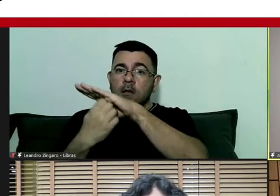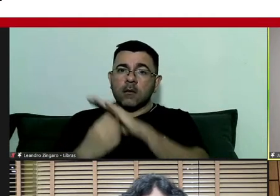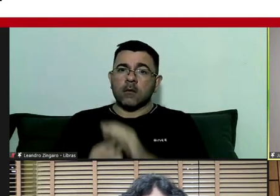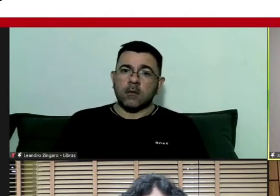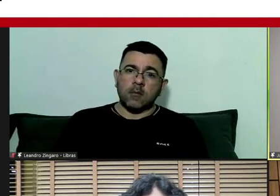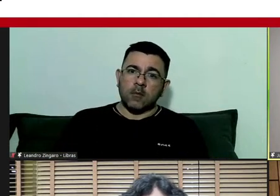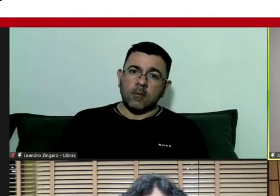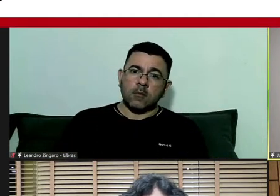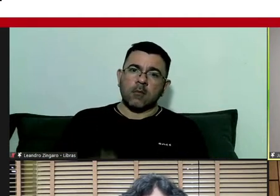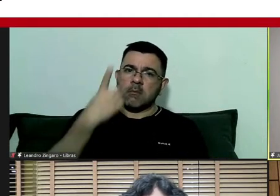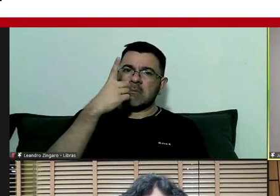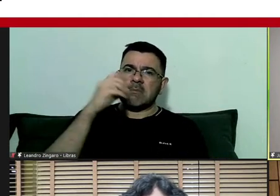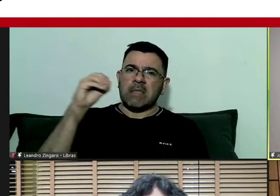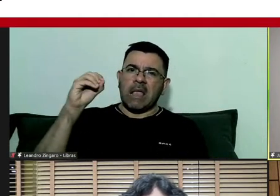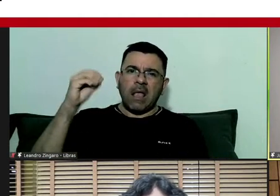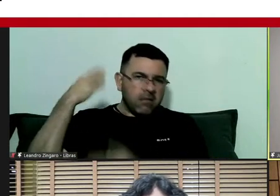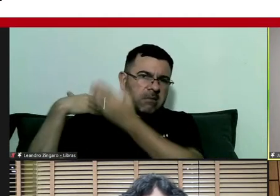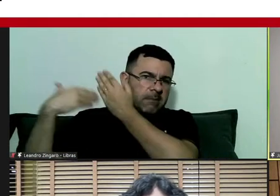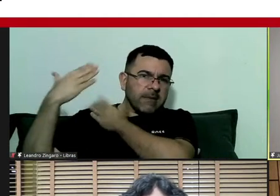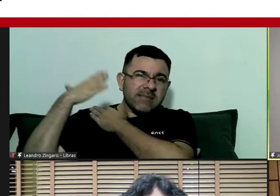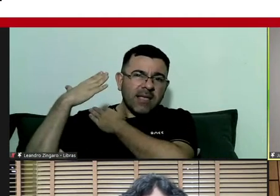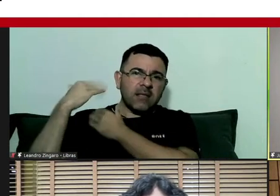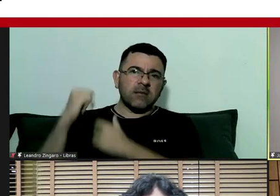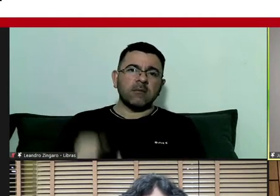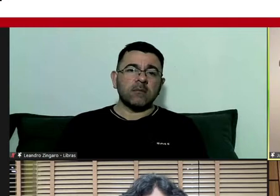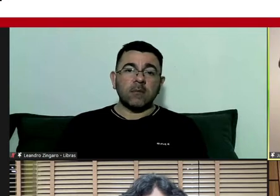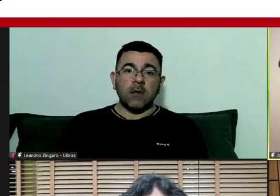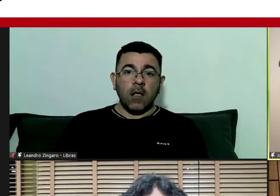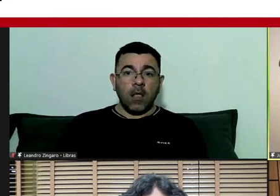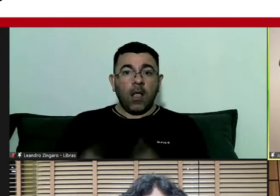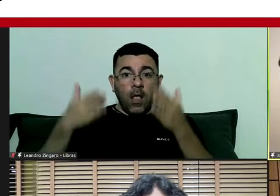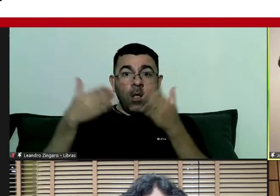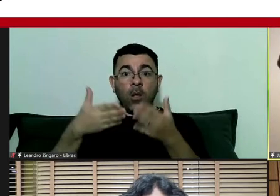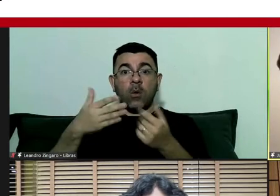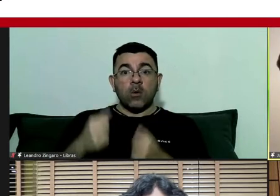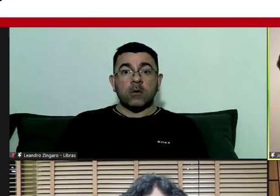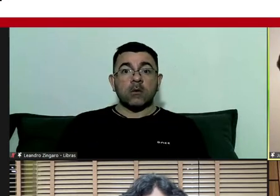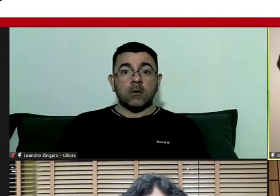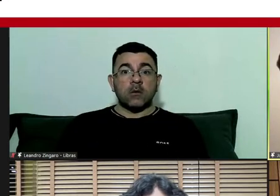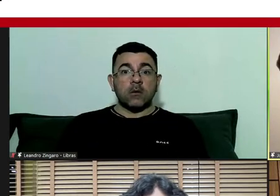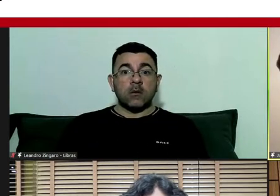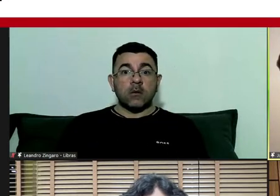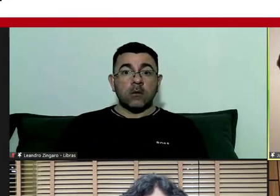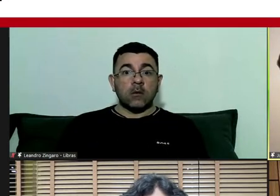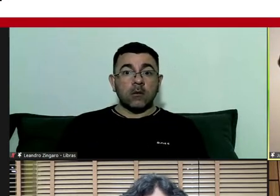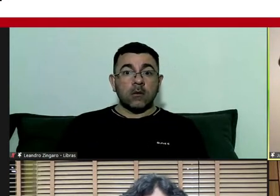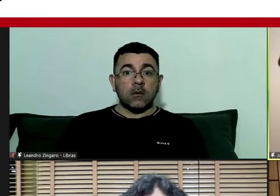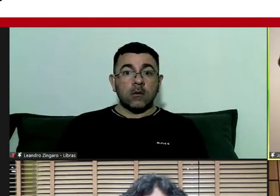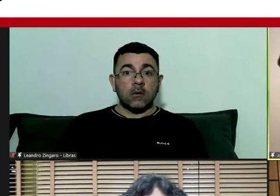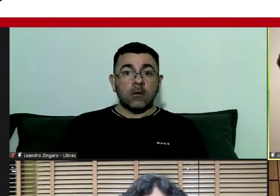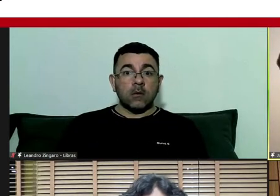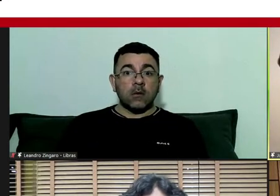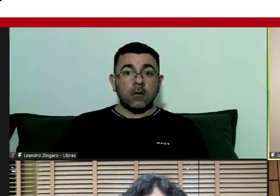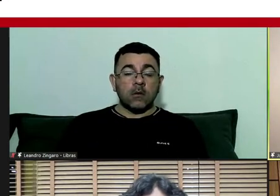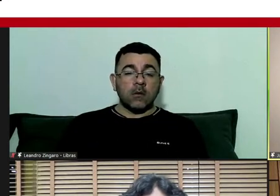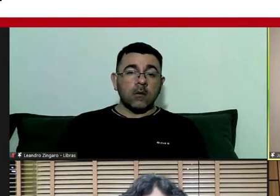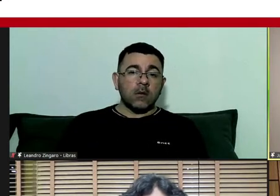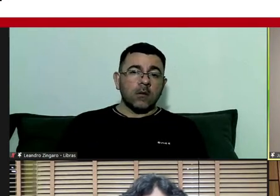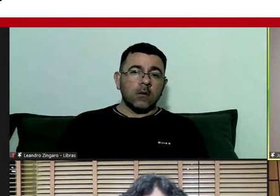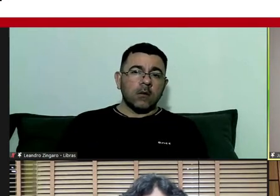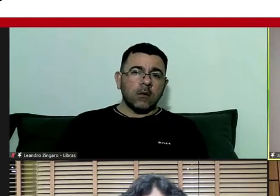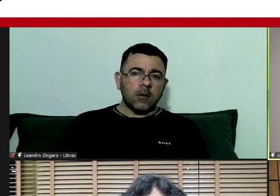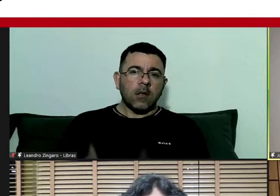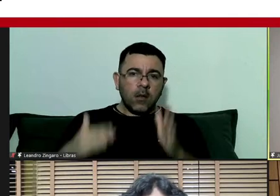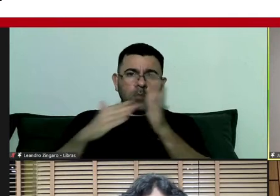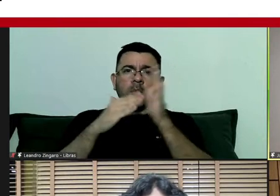10 15 empresas e hoje já tem mais de 100 eh se é viável levar para outras cidades sim é